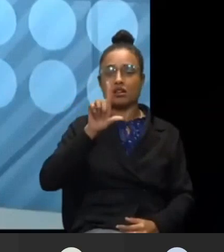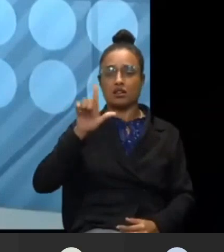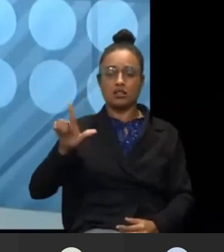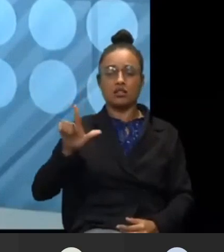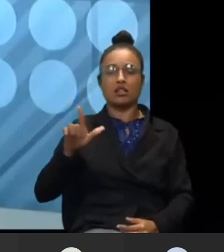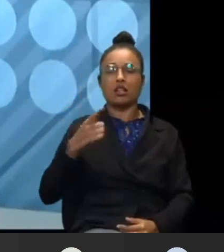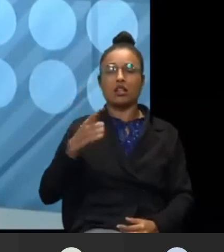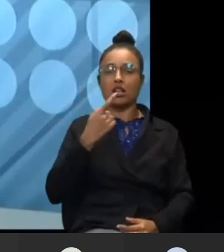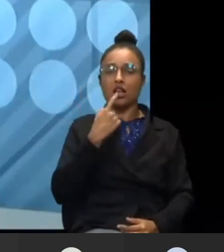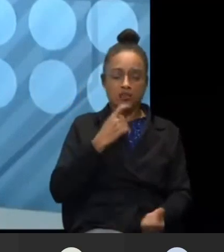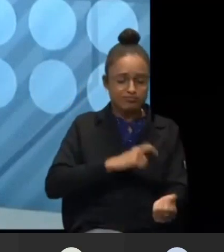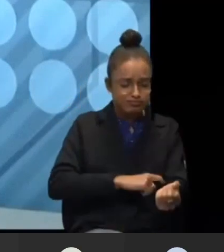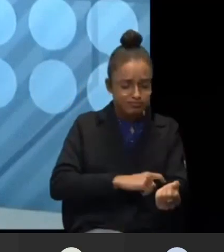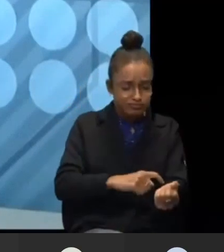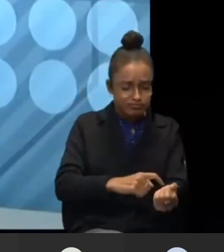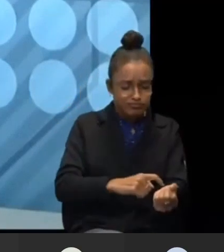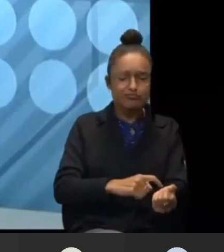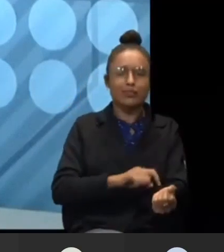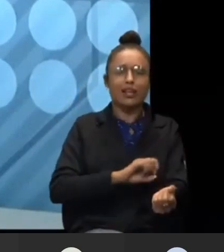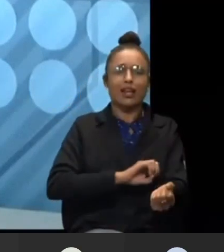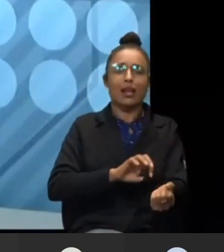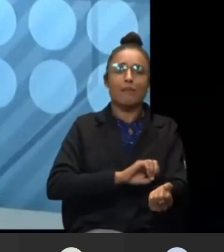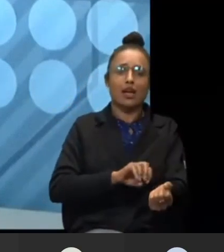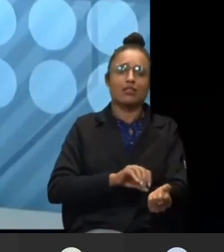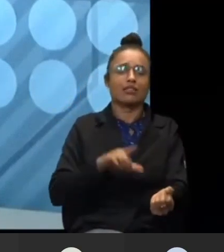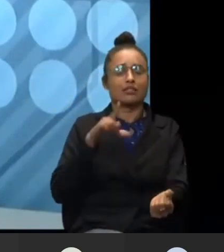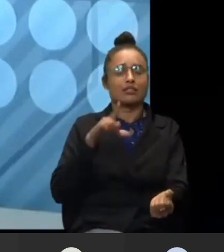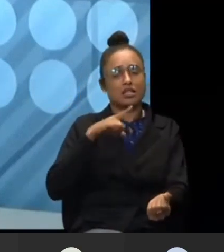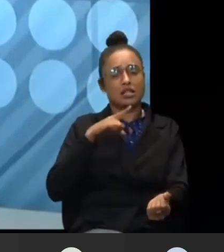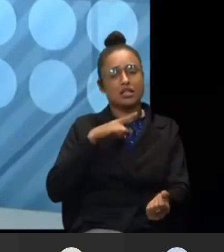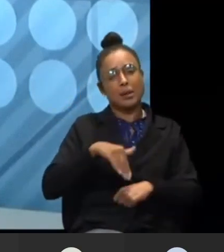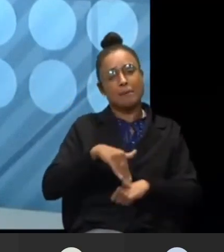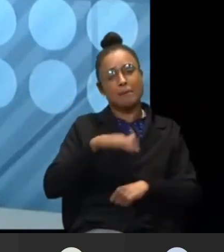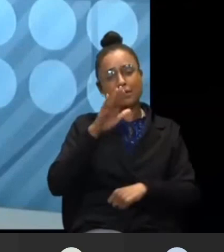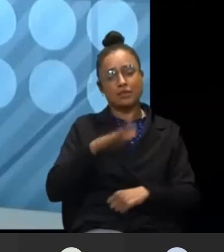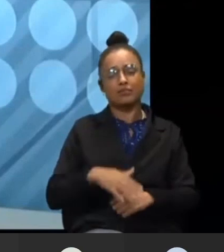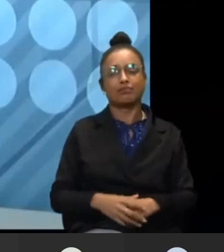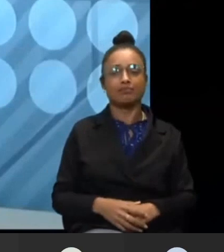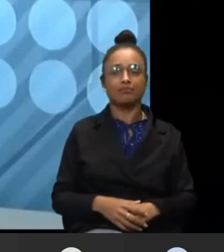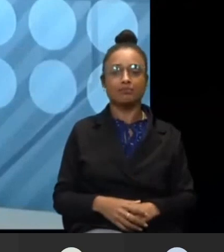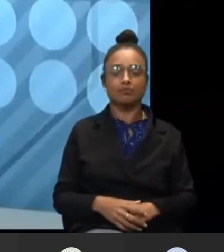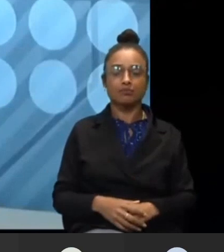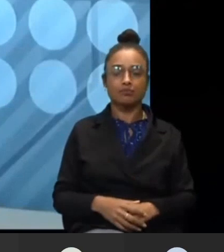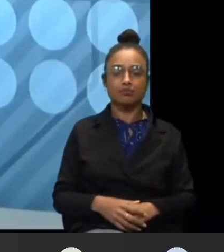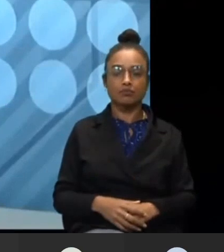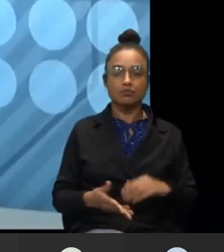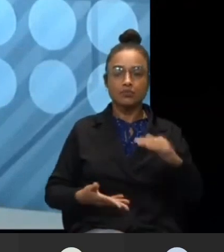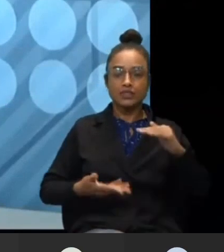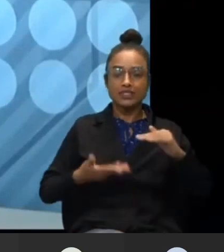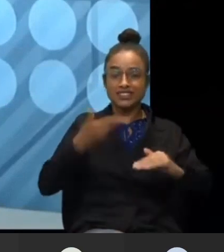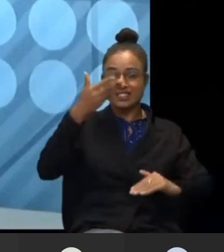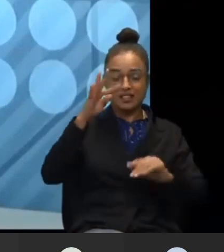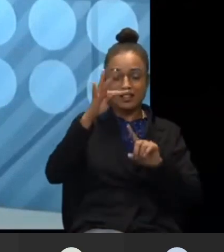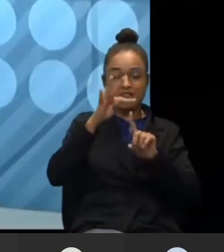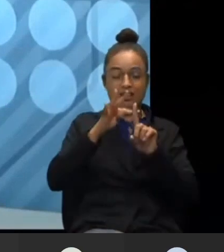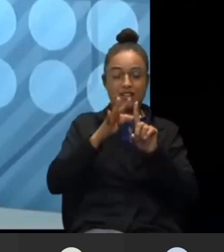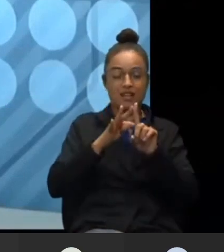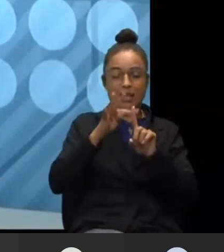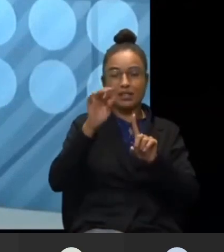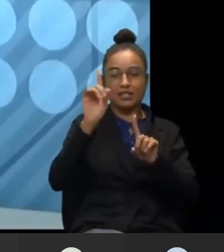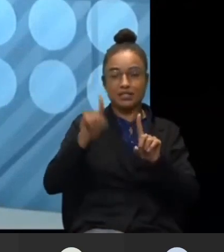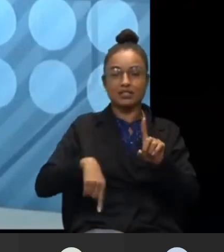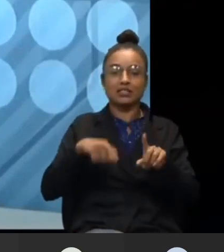sanguínea. E é dessa forma que ocorre a formação de ácidos graxos trans. Então, com a elevação da temperatura, tem-se a formação de